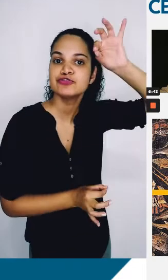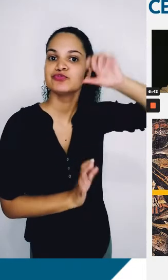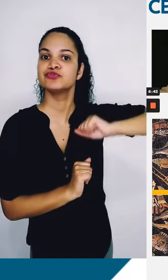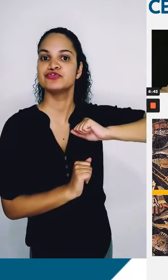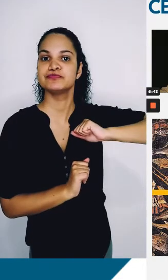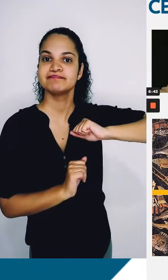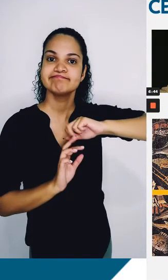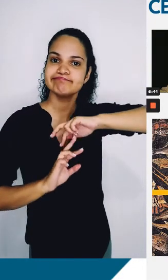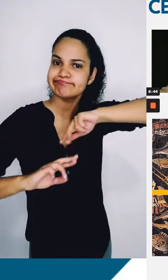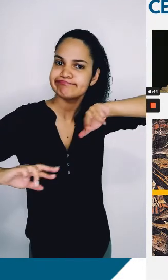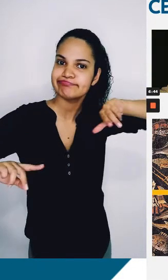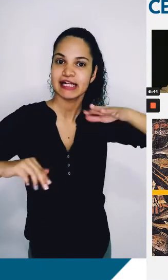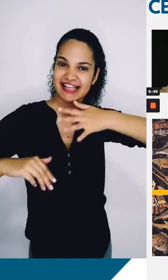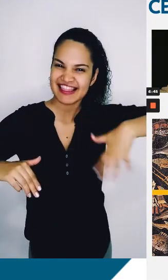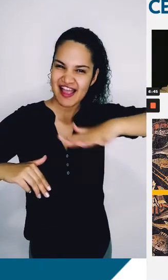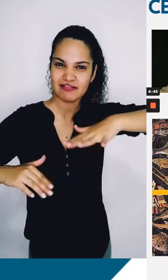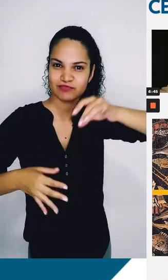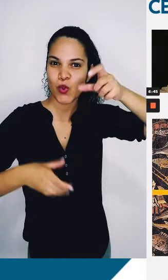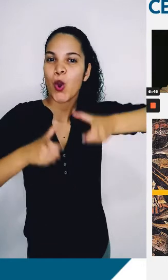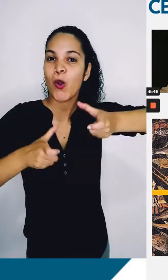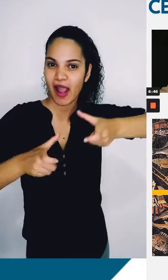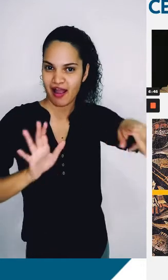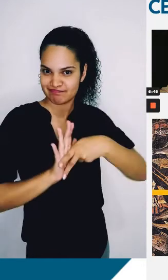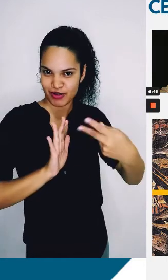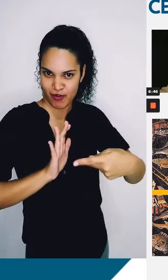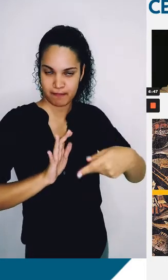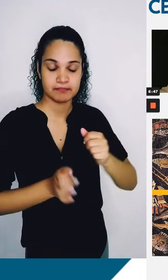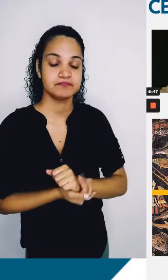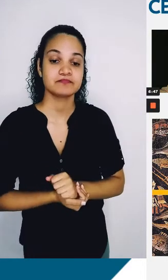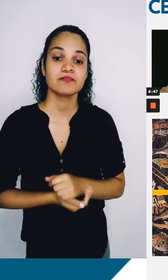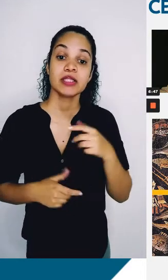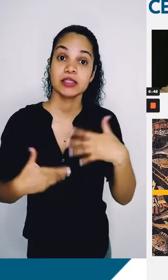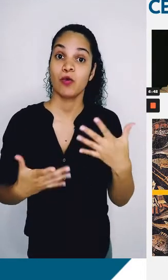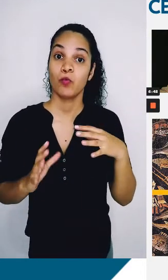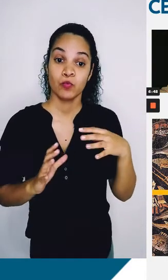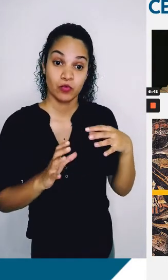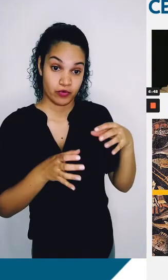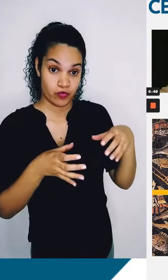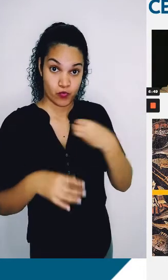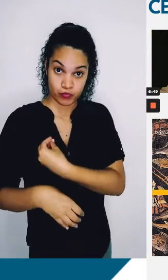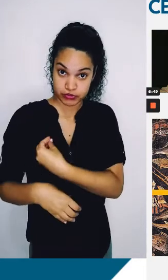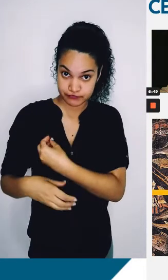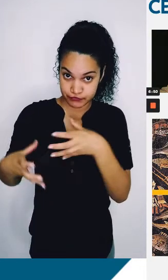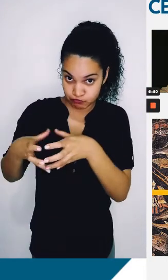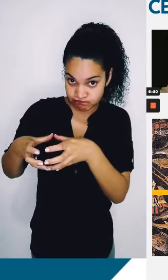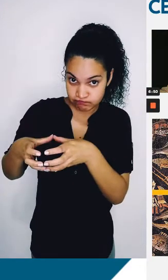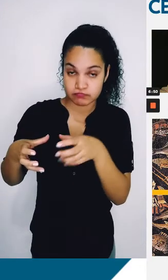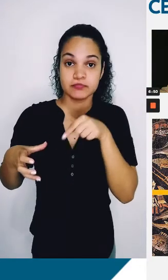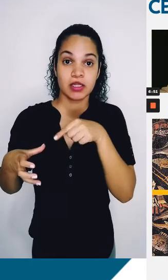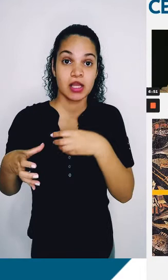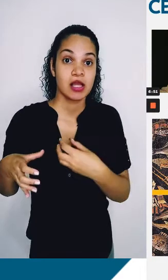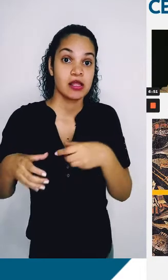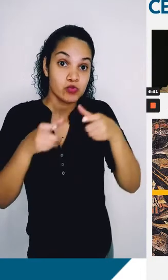fatores chamados fatores abióticos. Então, a relação dos organismos vivos num determinado espaço geográfico com